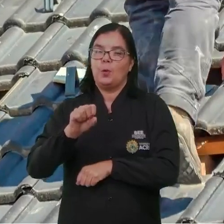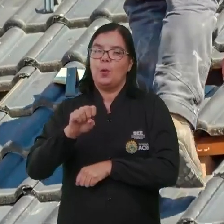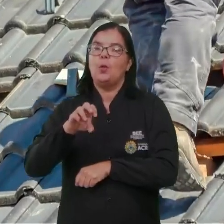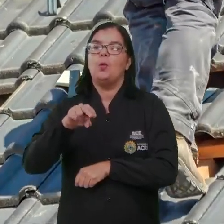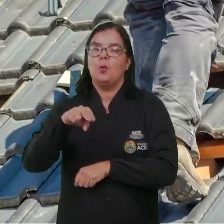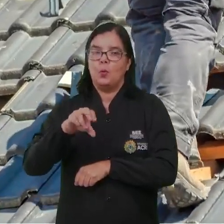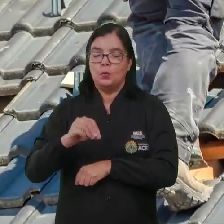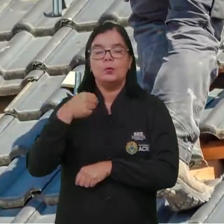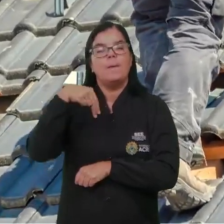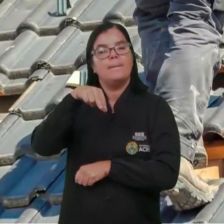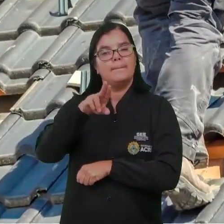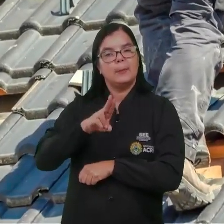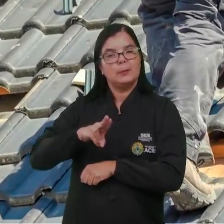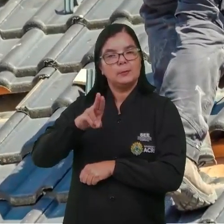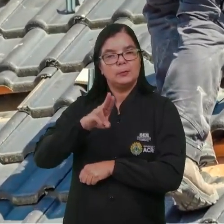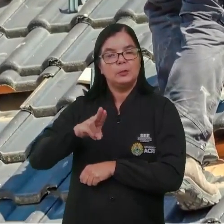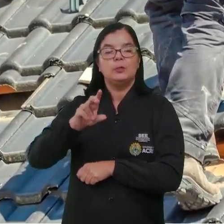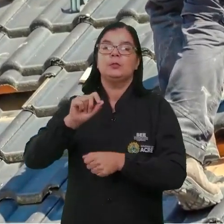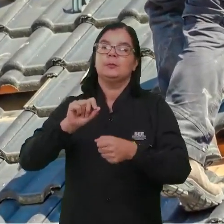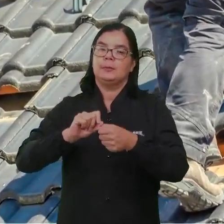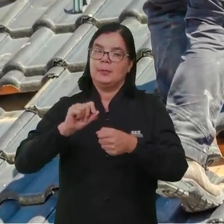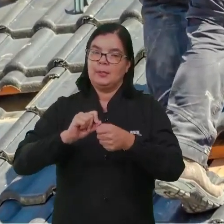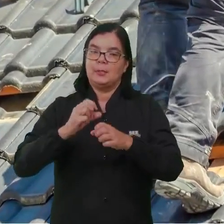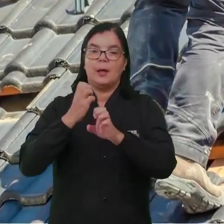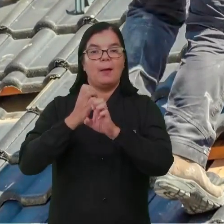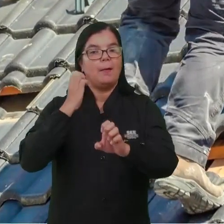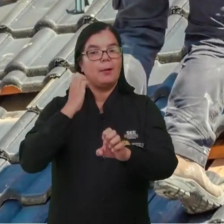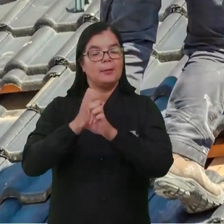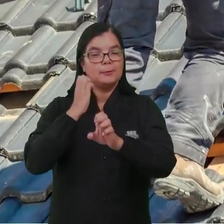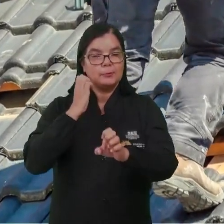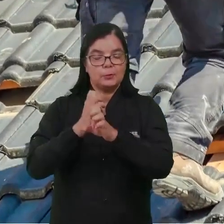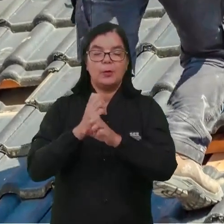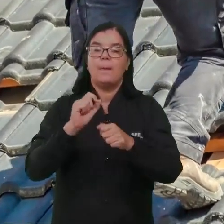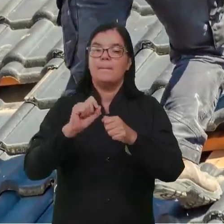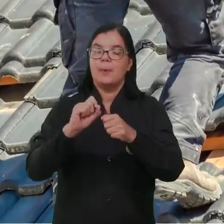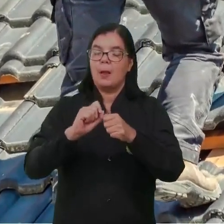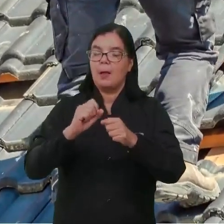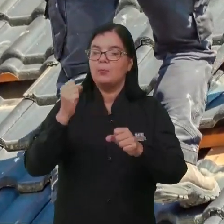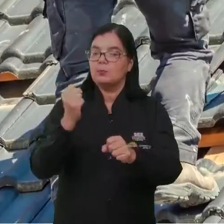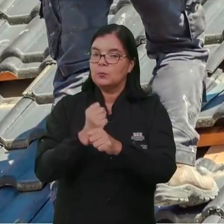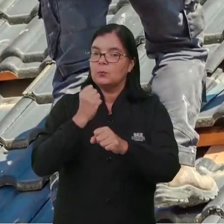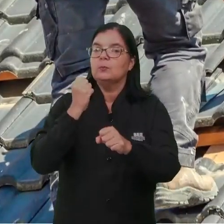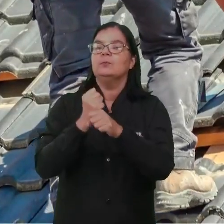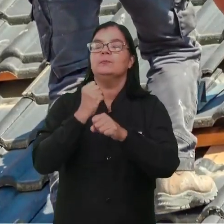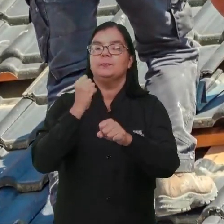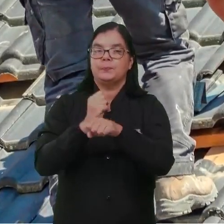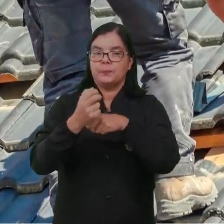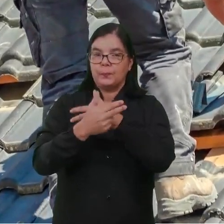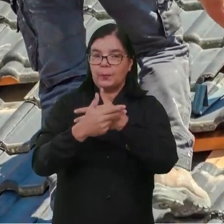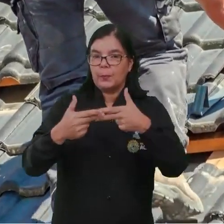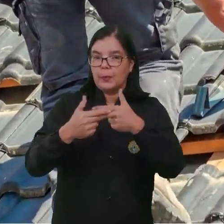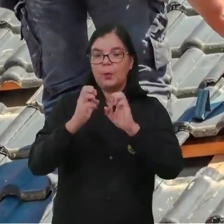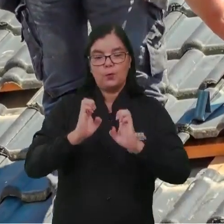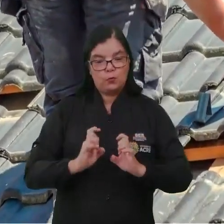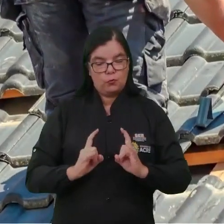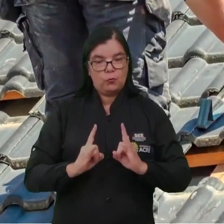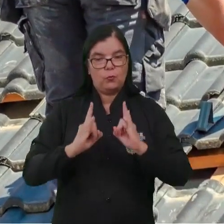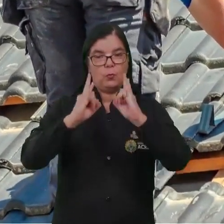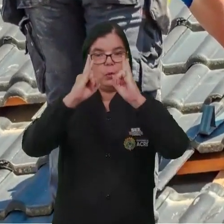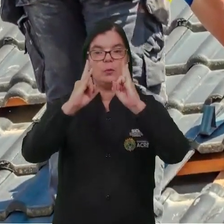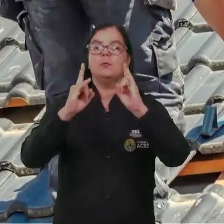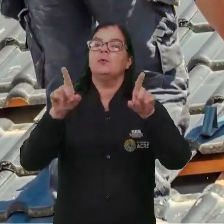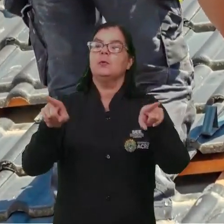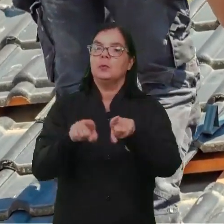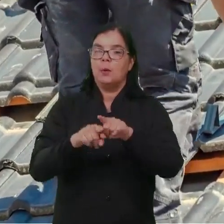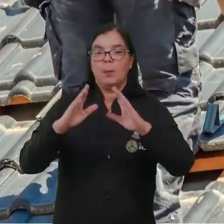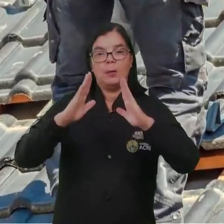comumente são utilizados na questão da engenharia civil, ali para a construção, né, de edifícios, de casas,